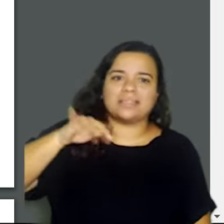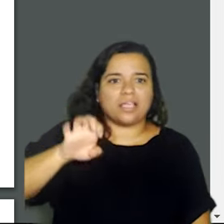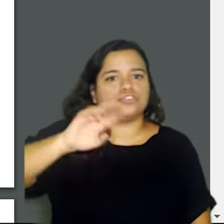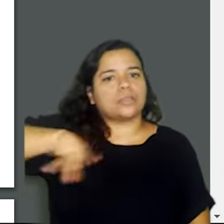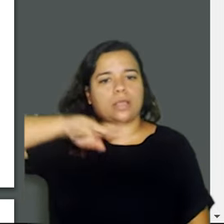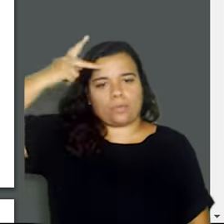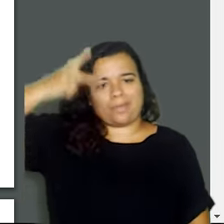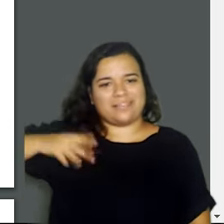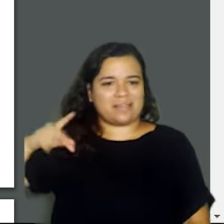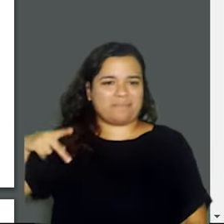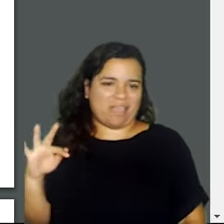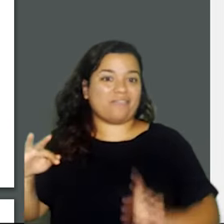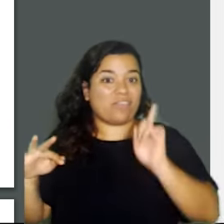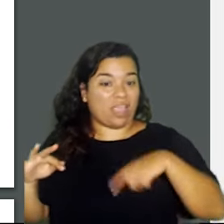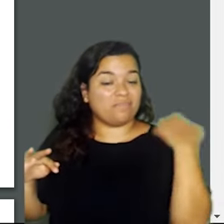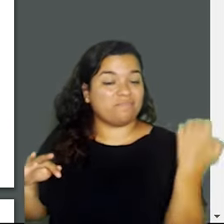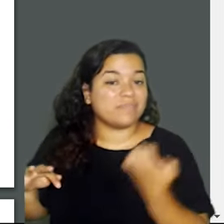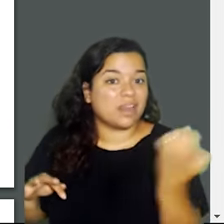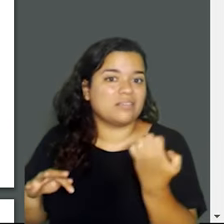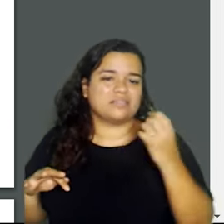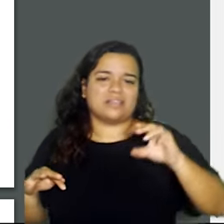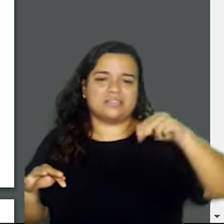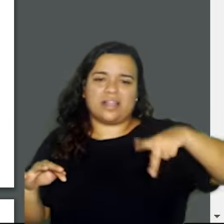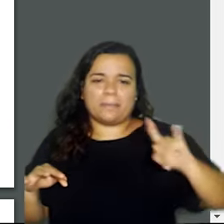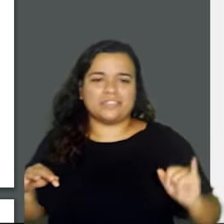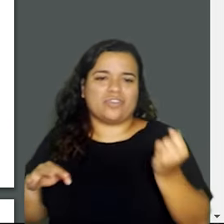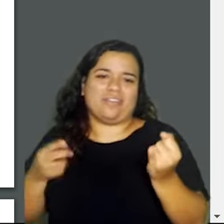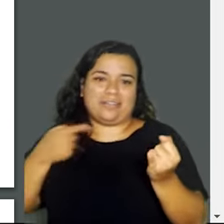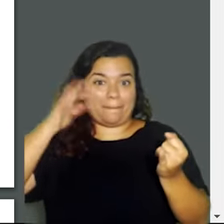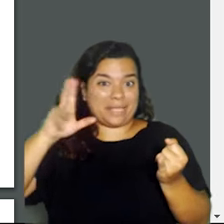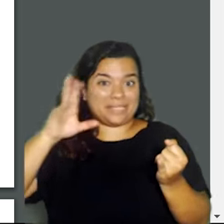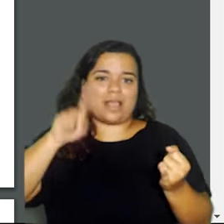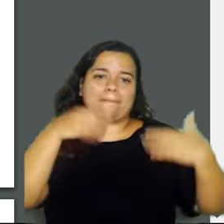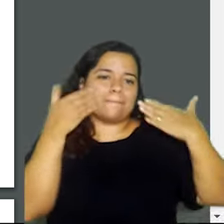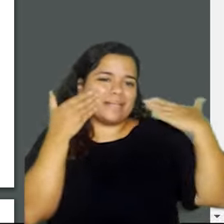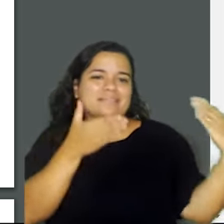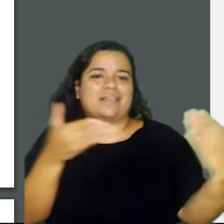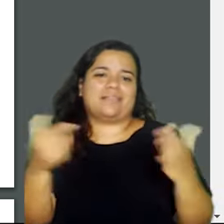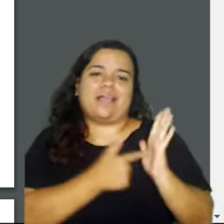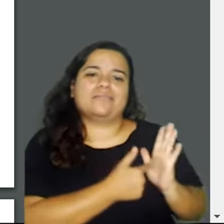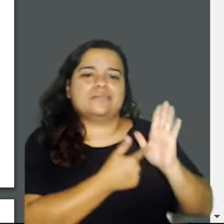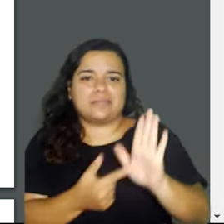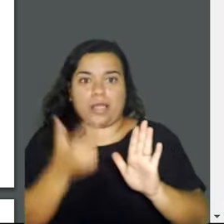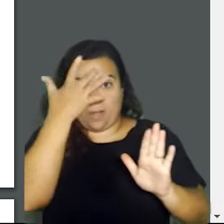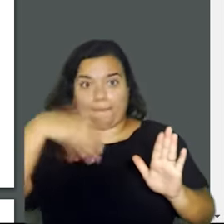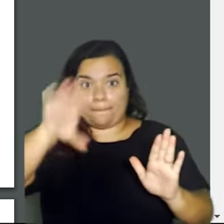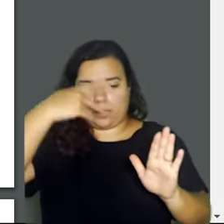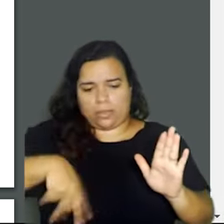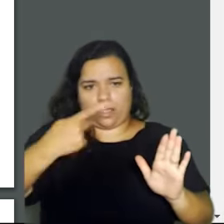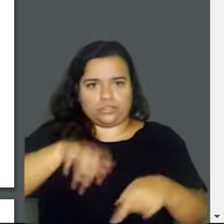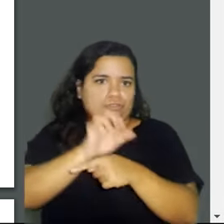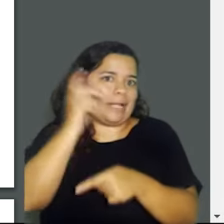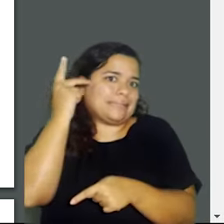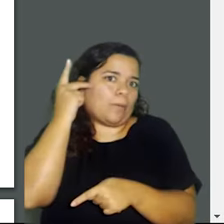é o número do CNPJ se a gente trabalhar aqui com o pensamento que a gente tá fazendo essa apresentação Esse videocast pro pessoal do Estado